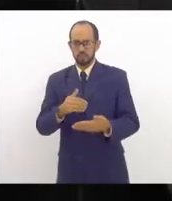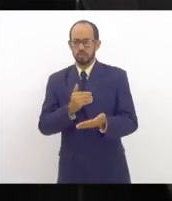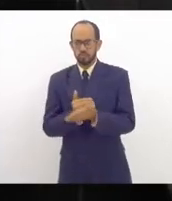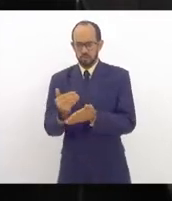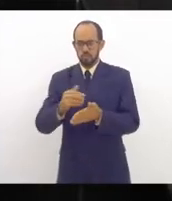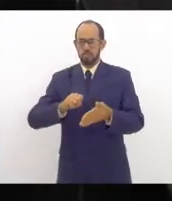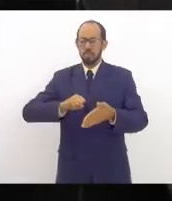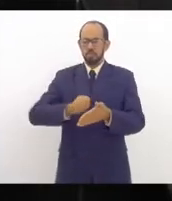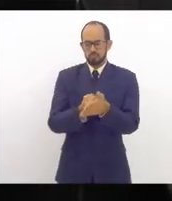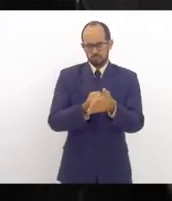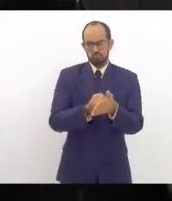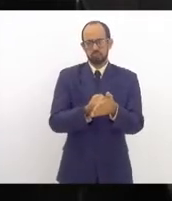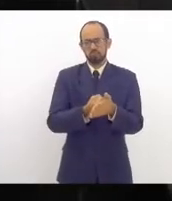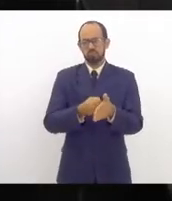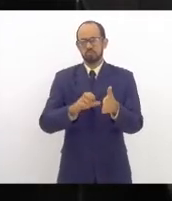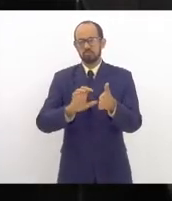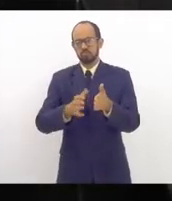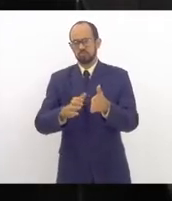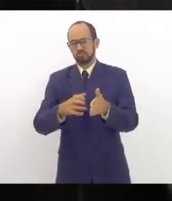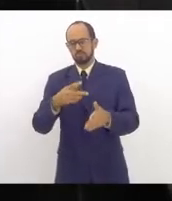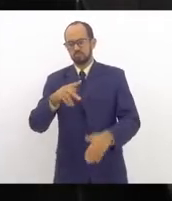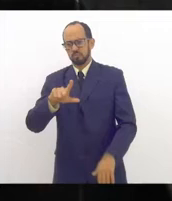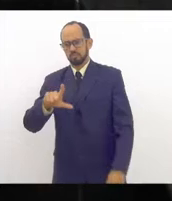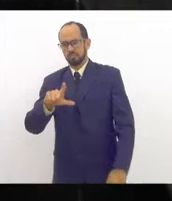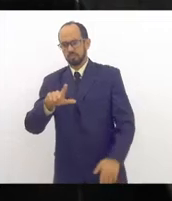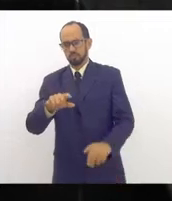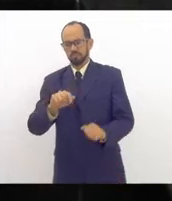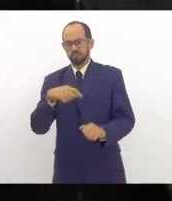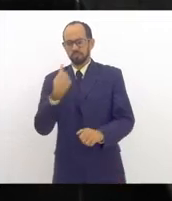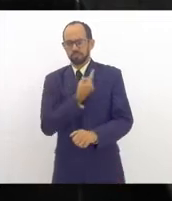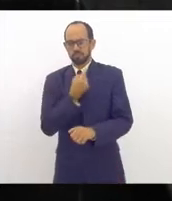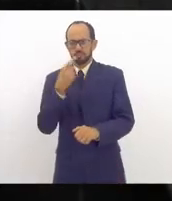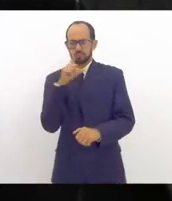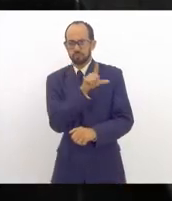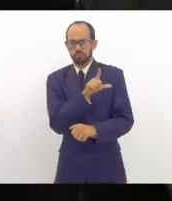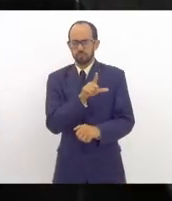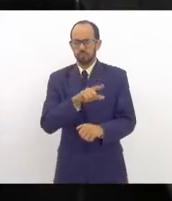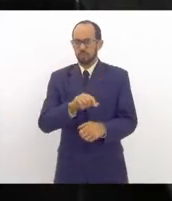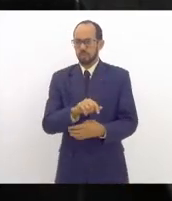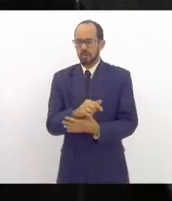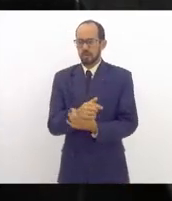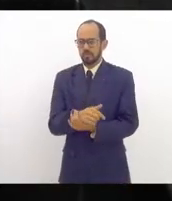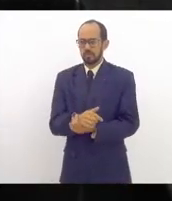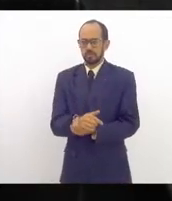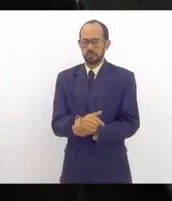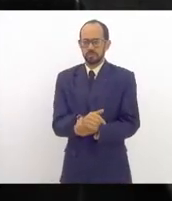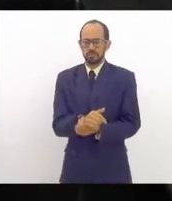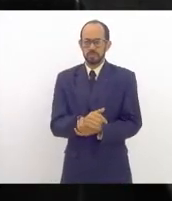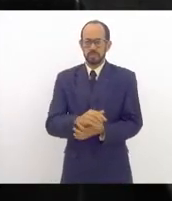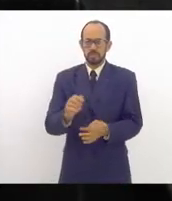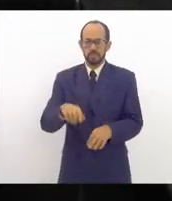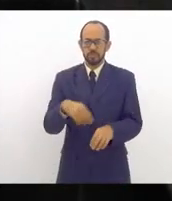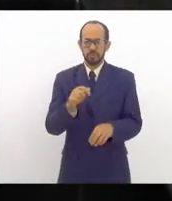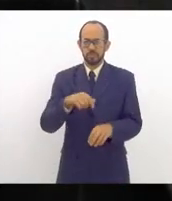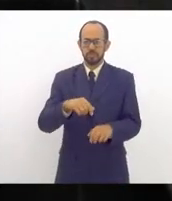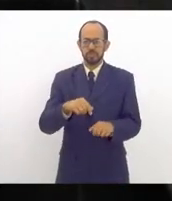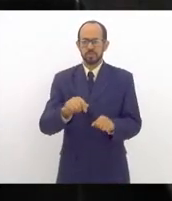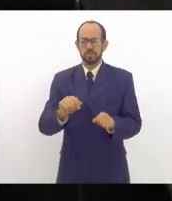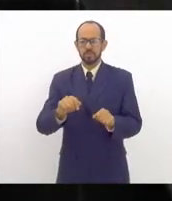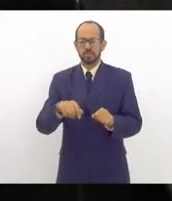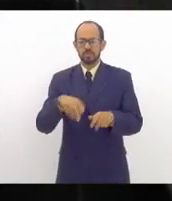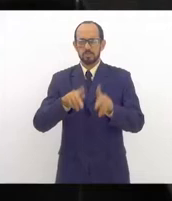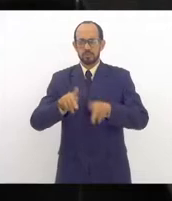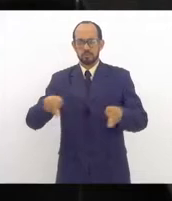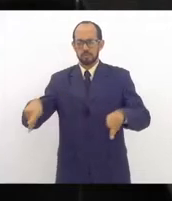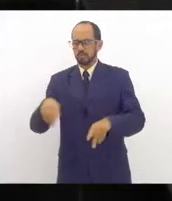a bancada do pl para que nós conseguíssemos salvaguardar os interesses da população do estado do Rio de Janeiro para